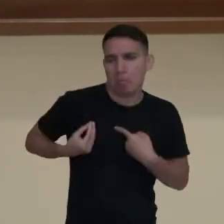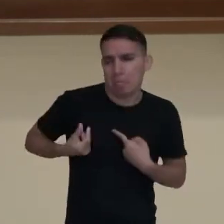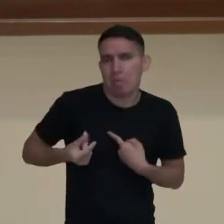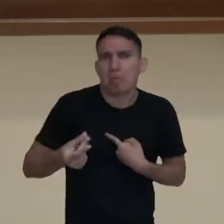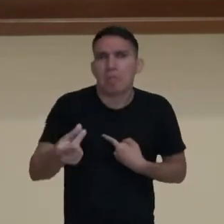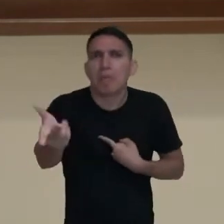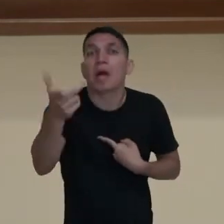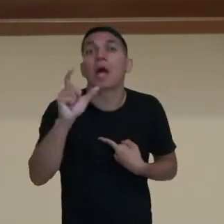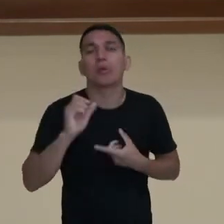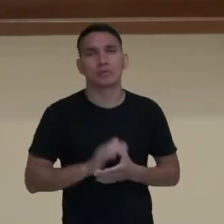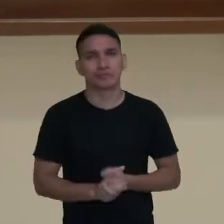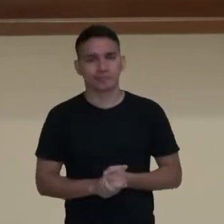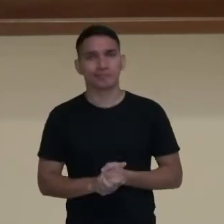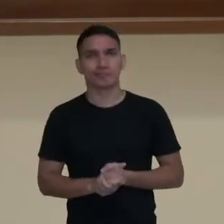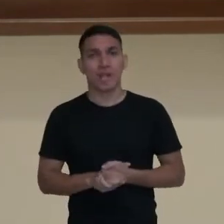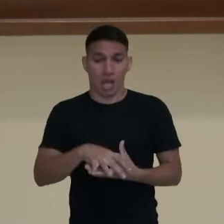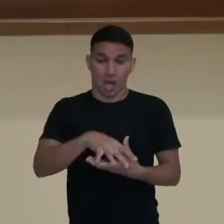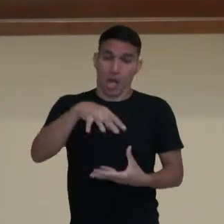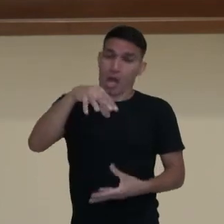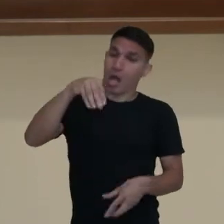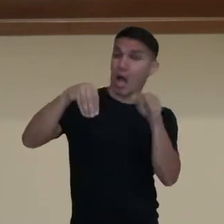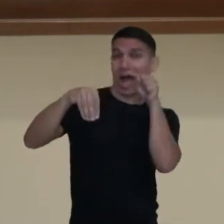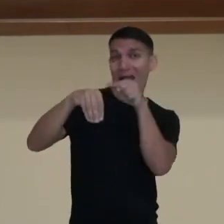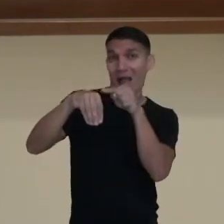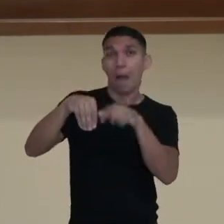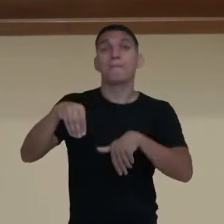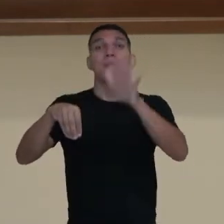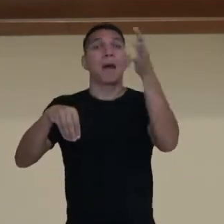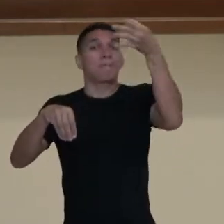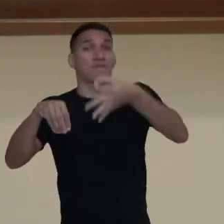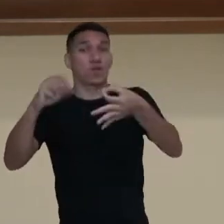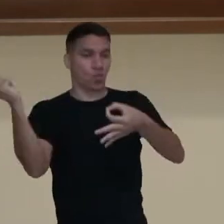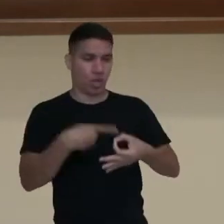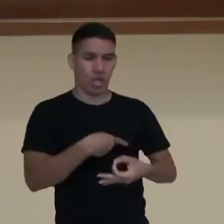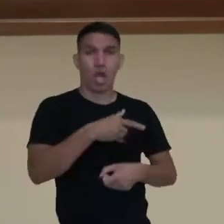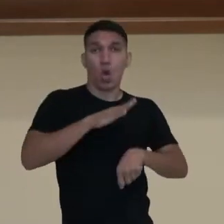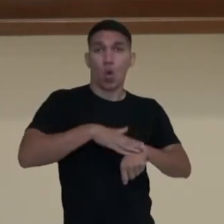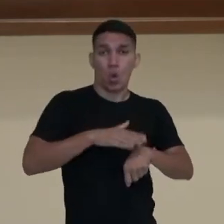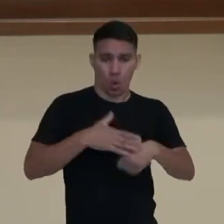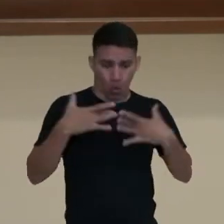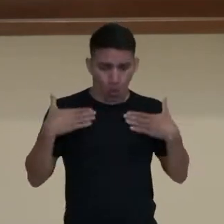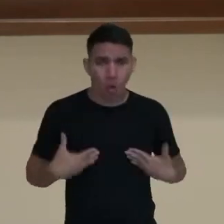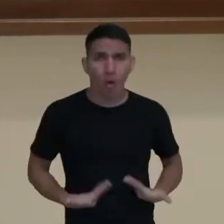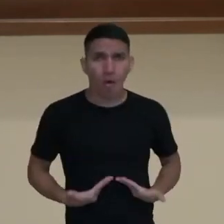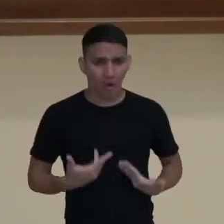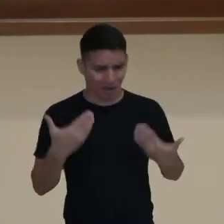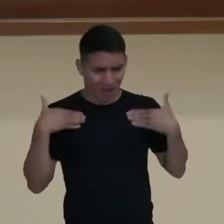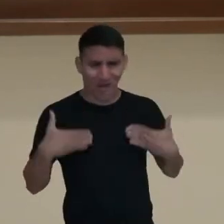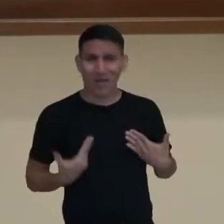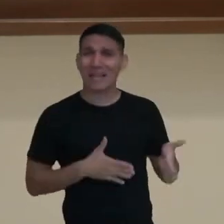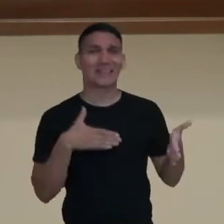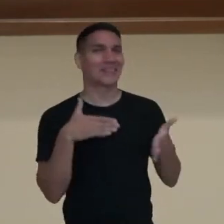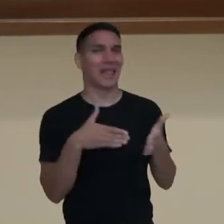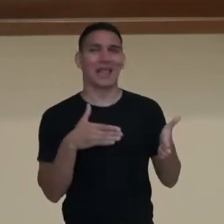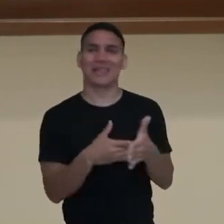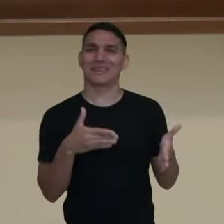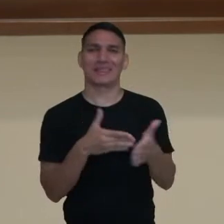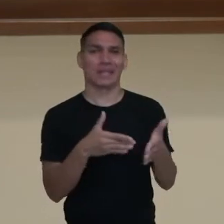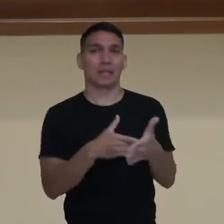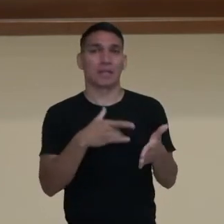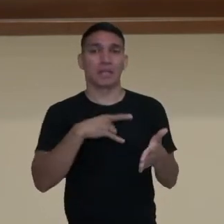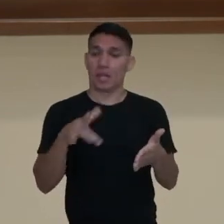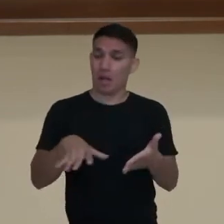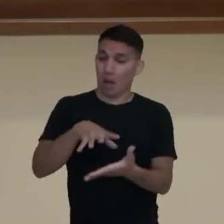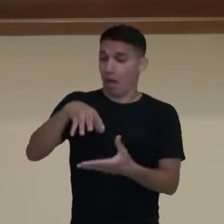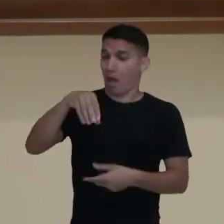alma é mais perfeita do que o corpo é mundano, ele limita, né, a minha